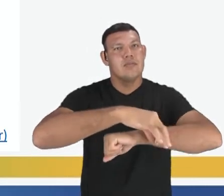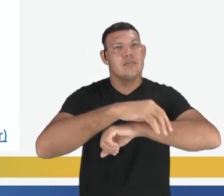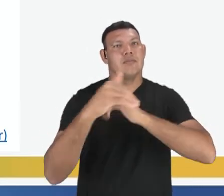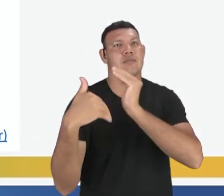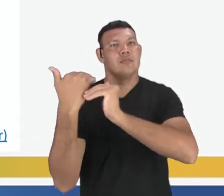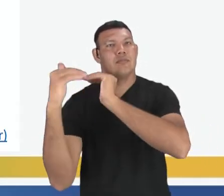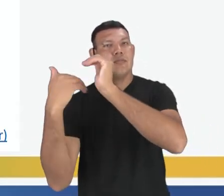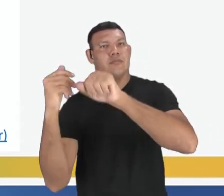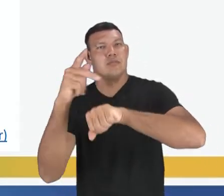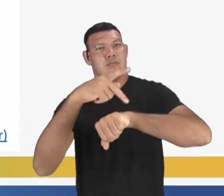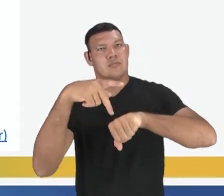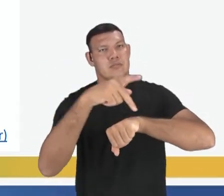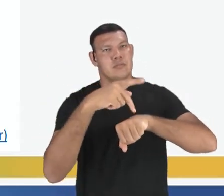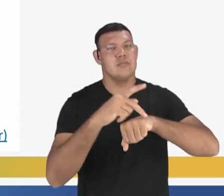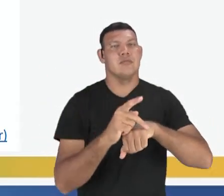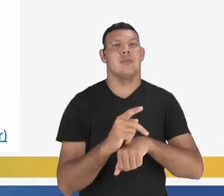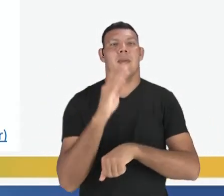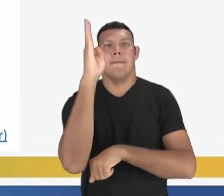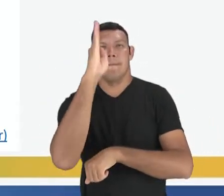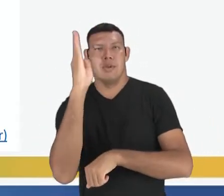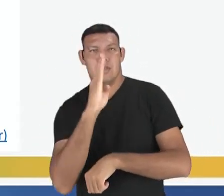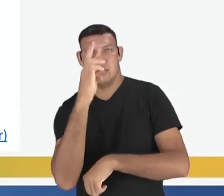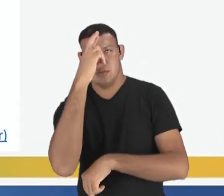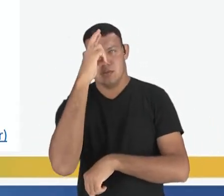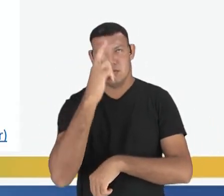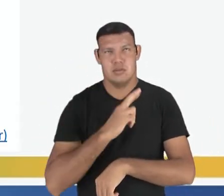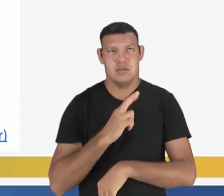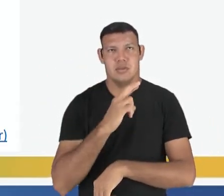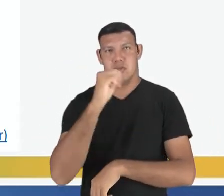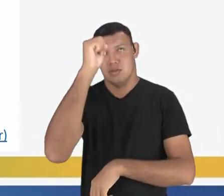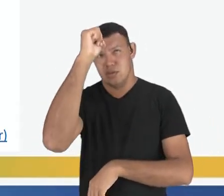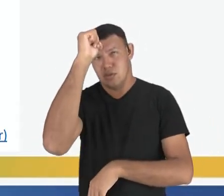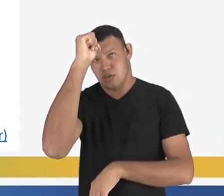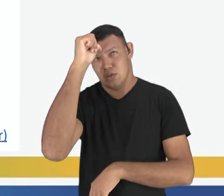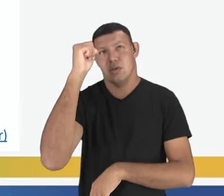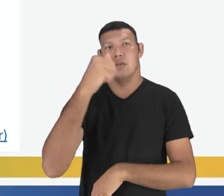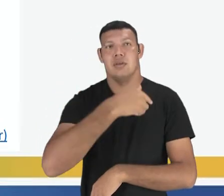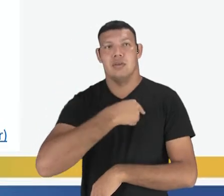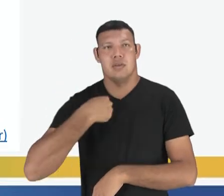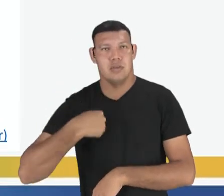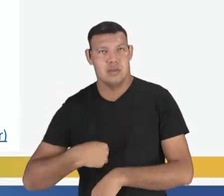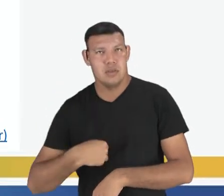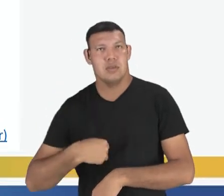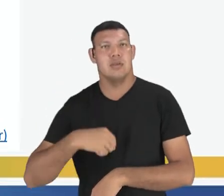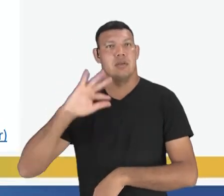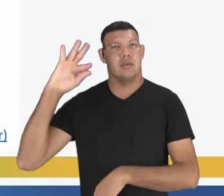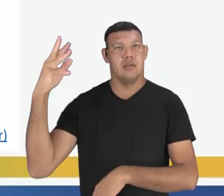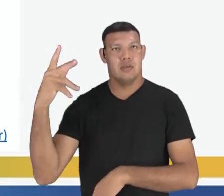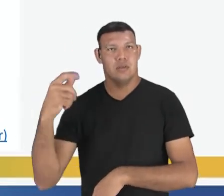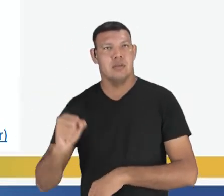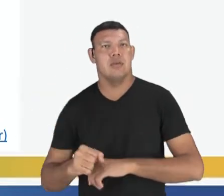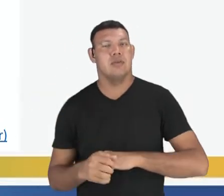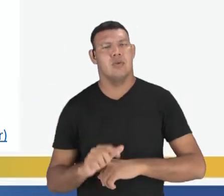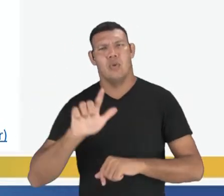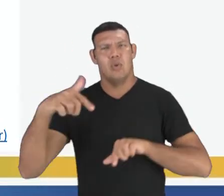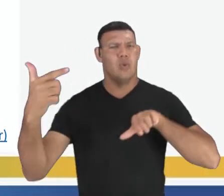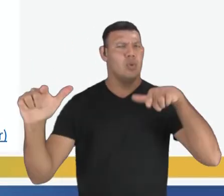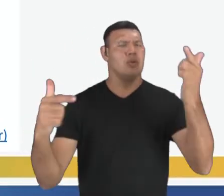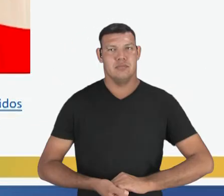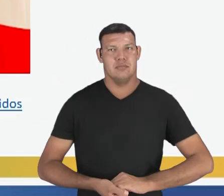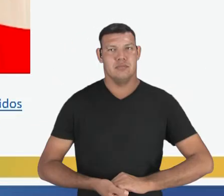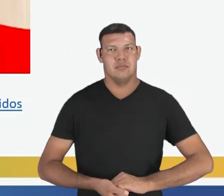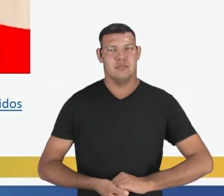futuramente também em outros países que precisem da ajuda desse banco de países